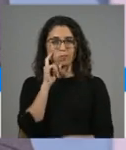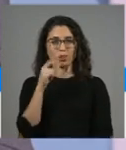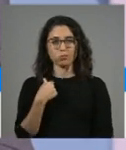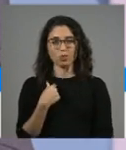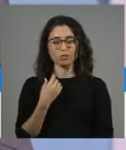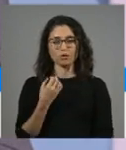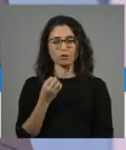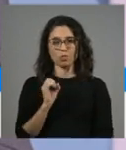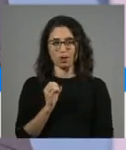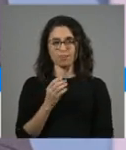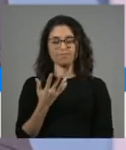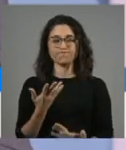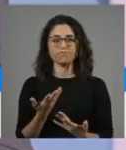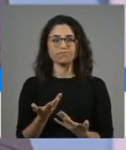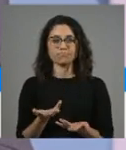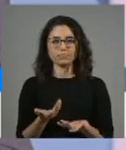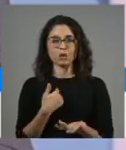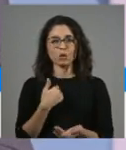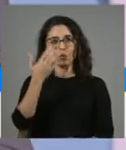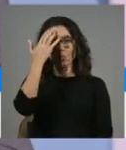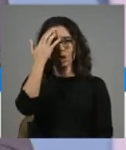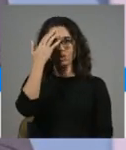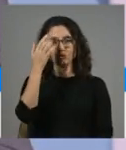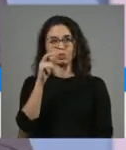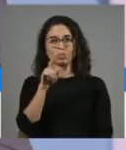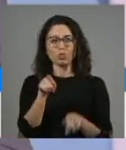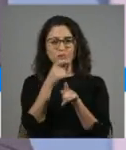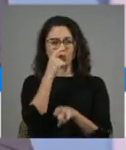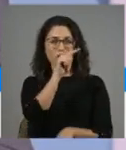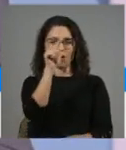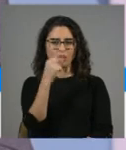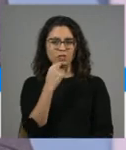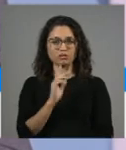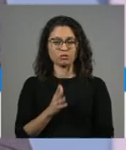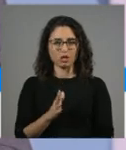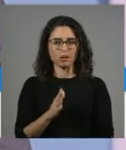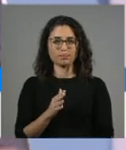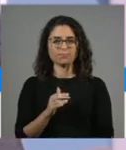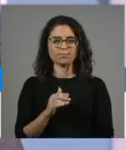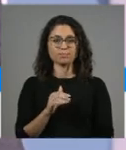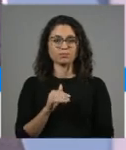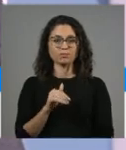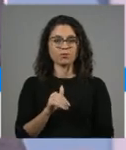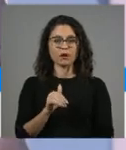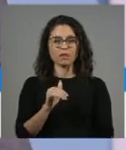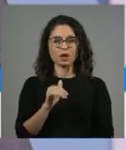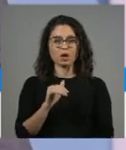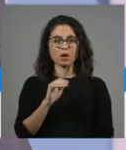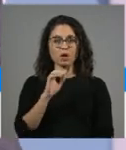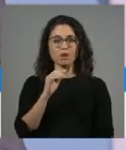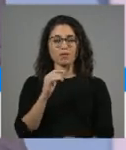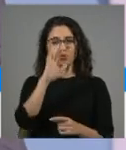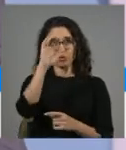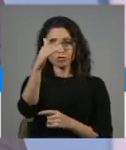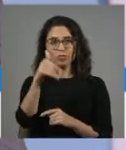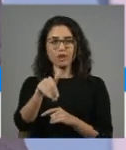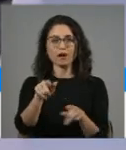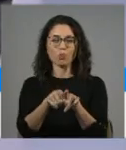eu Suponho como jovem disse haverá de futuro um Antes e Depois